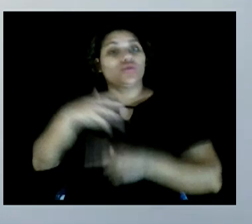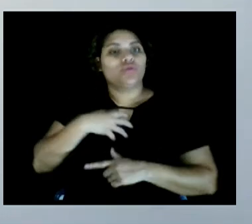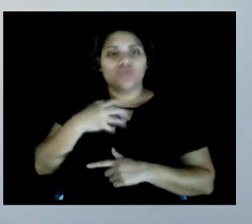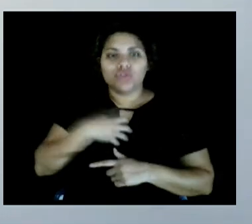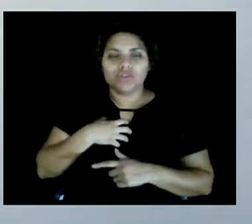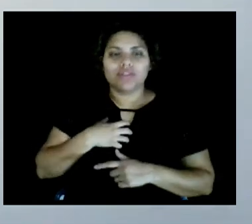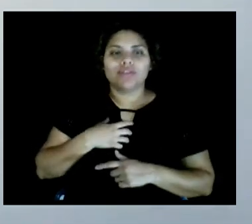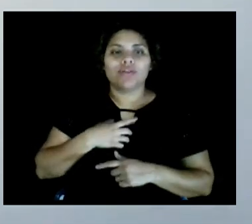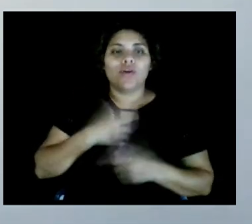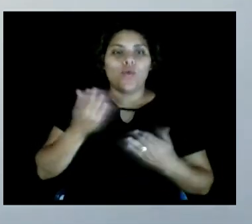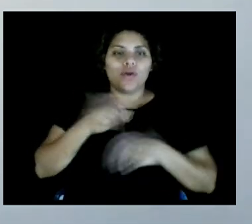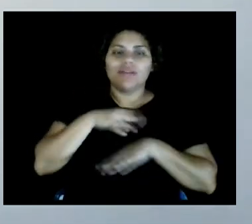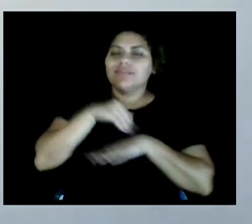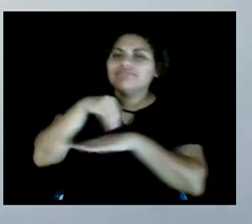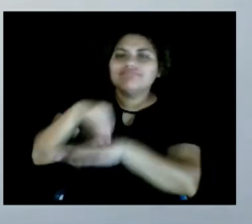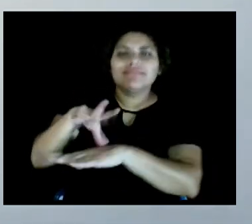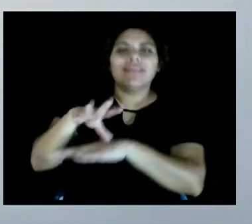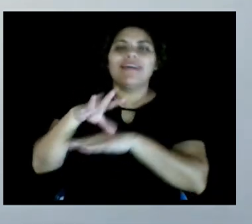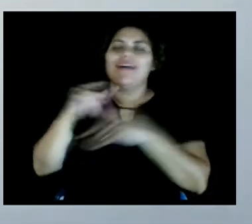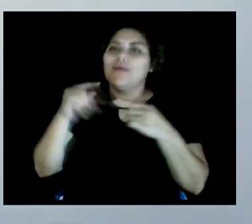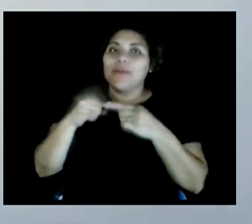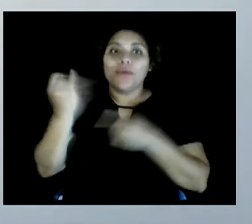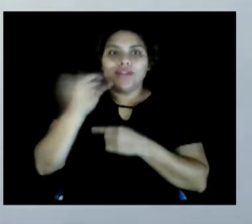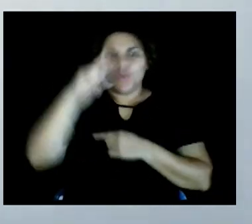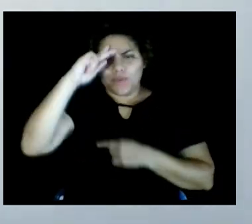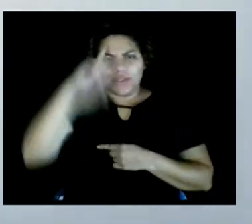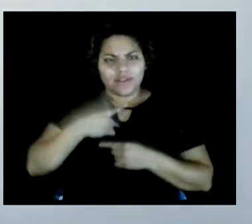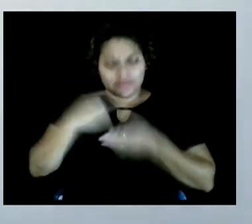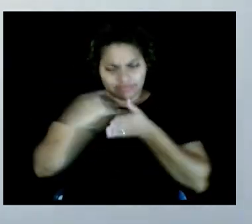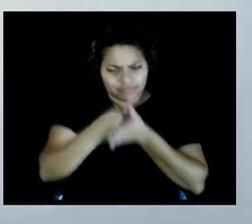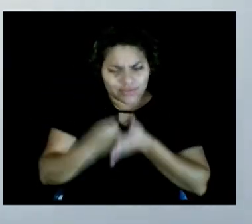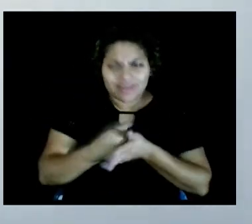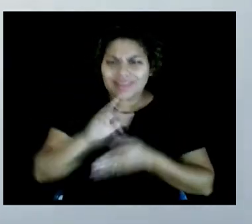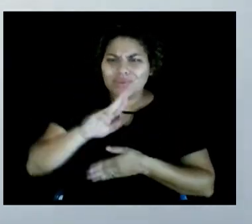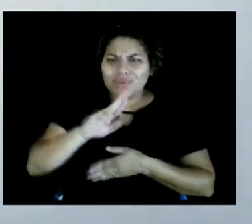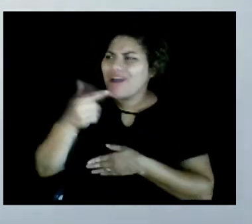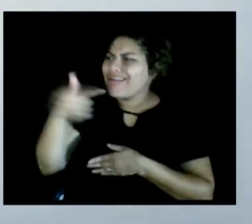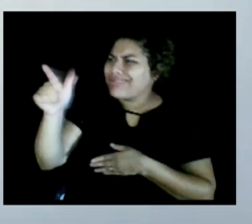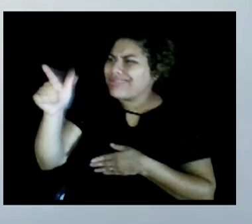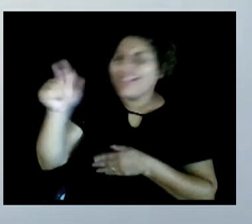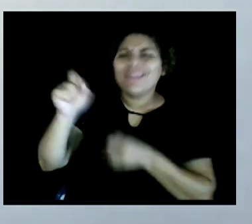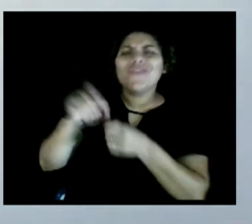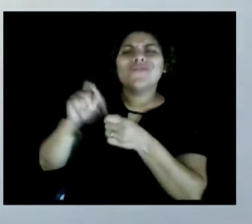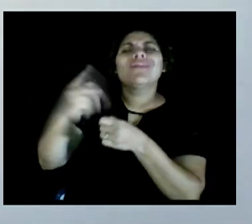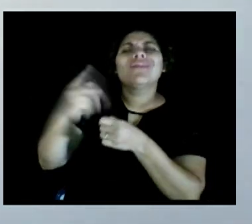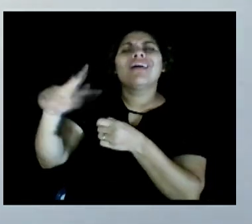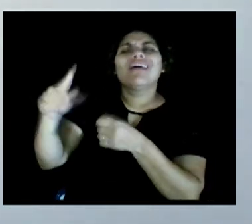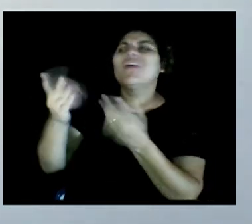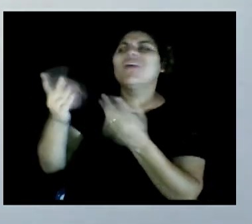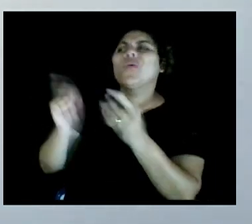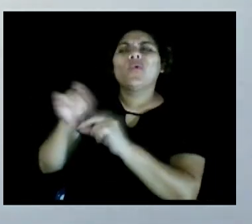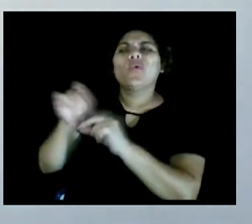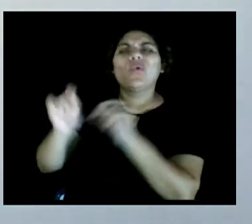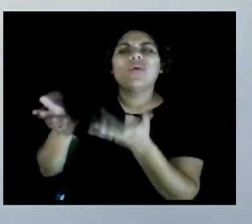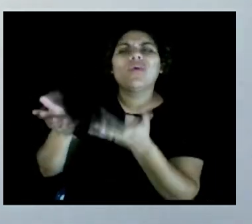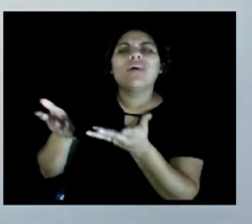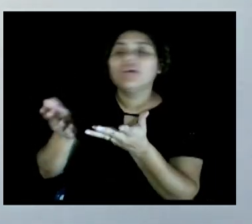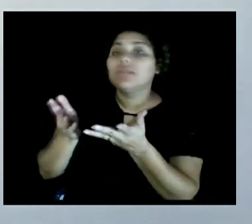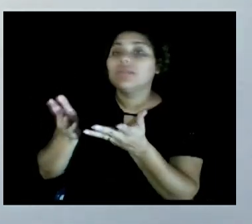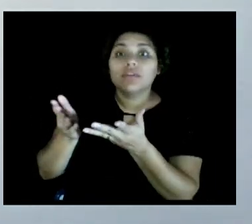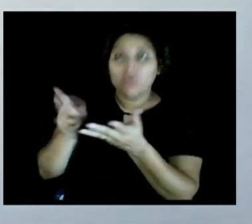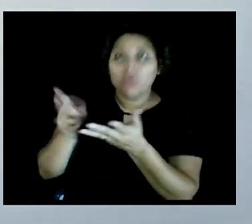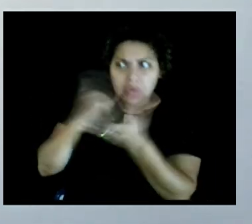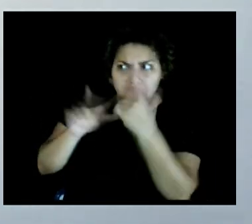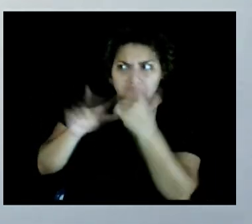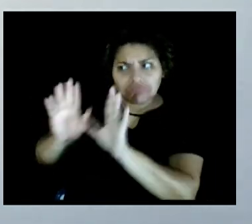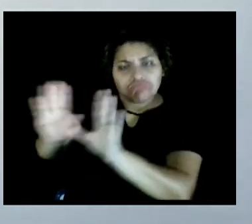a importância do autoconhecimento. Não é sobre o que o outro faz, que dá certo, é sim sobre o que você está buscando naquele momento e faz sentido